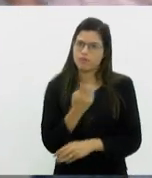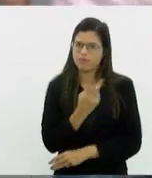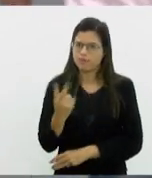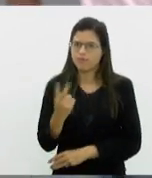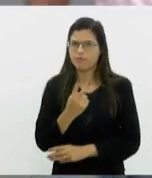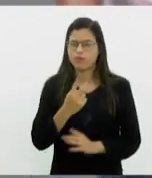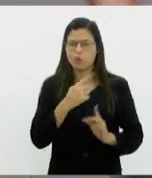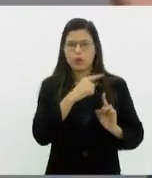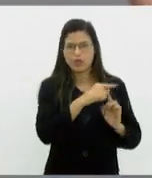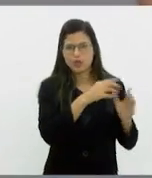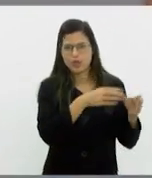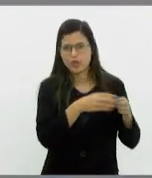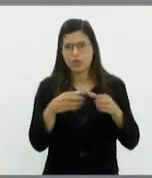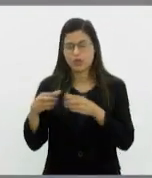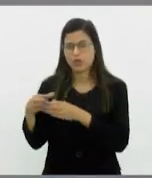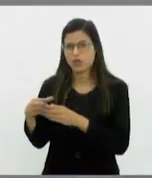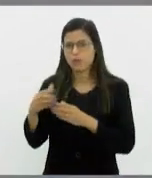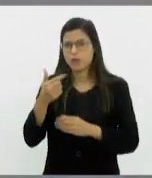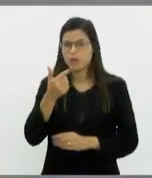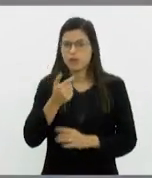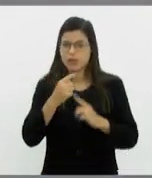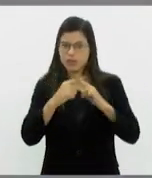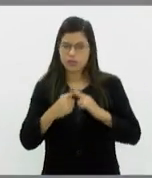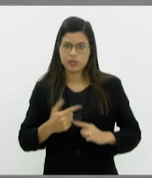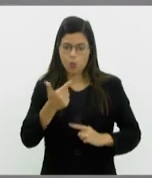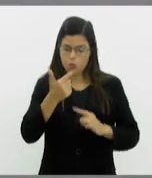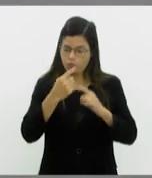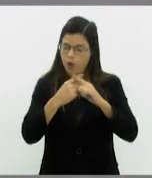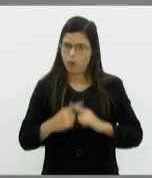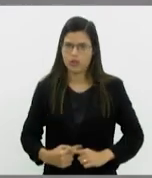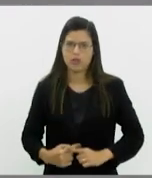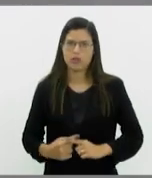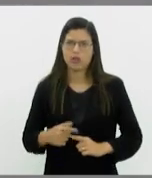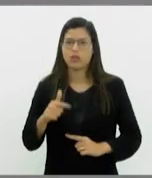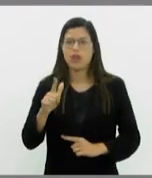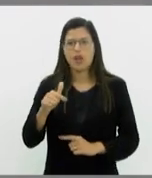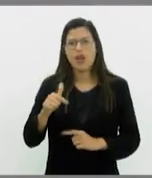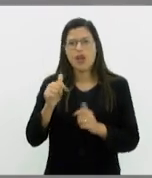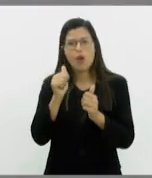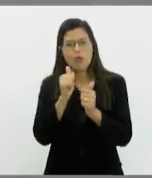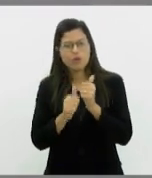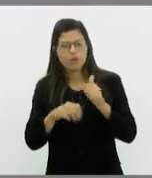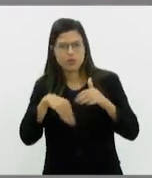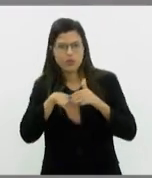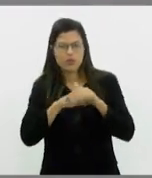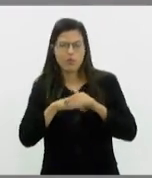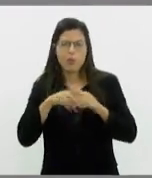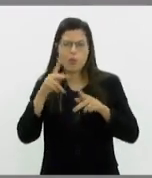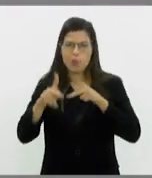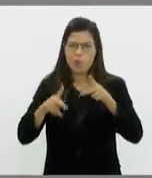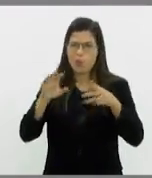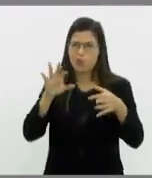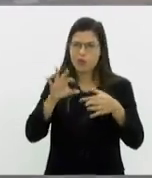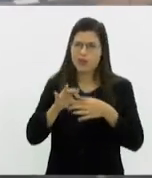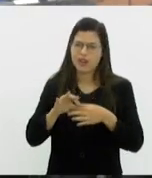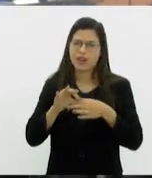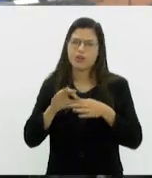pela segunda rodada da Série A2 do Campeonato Carioca. É o Futebol do Povo no Canal do Povo. É com você,